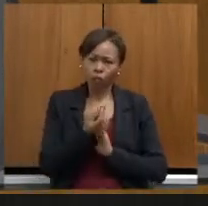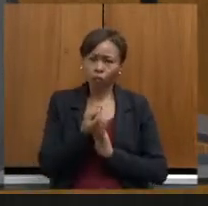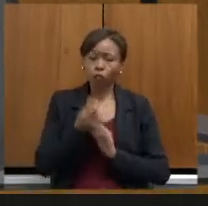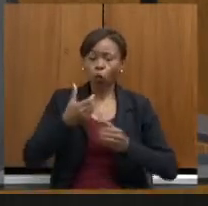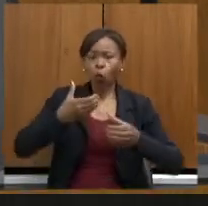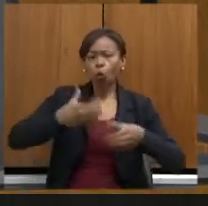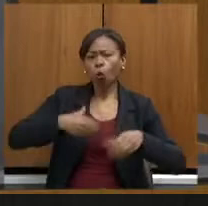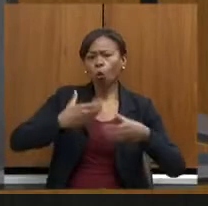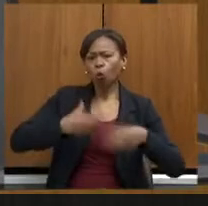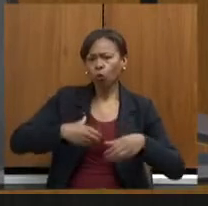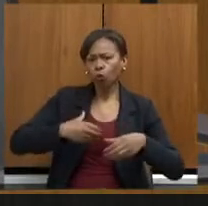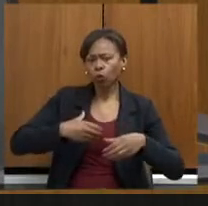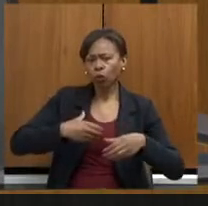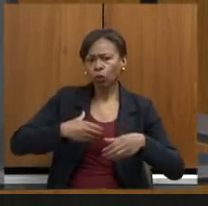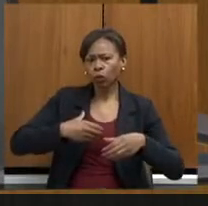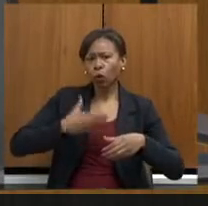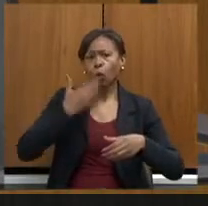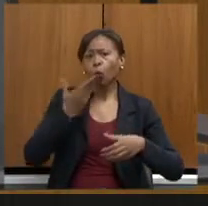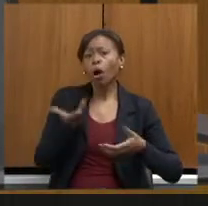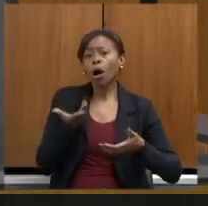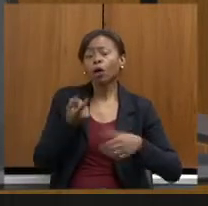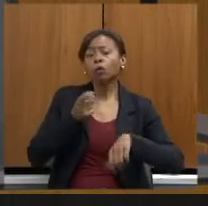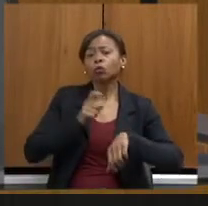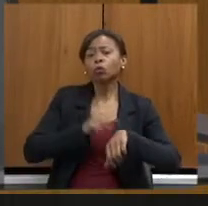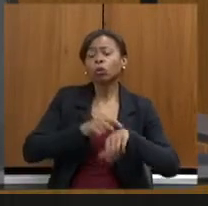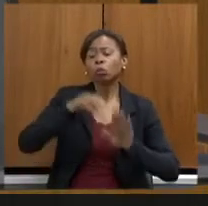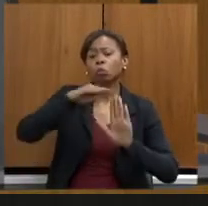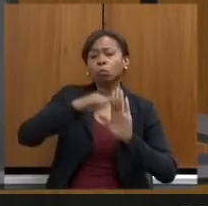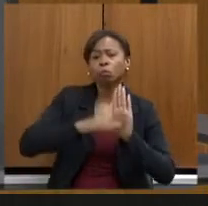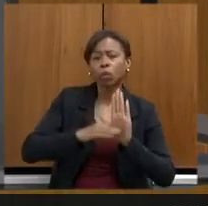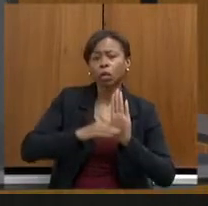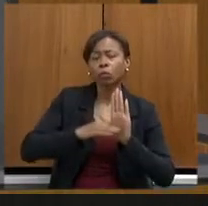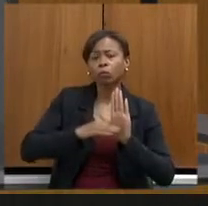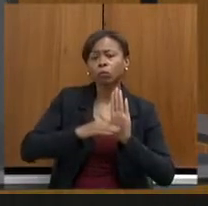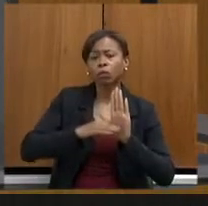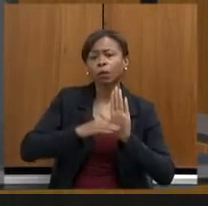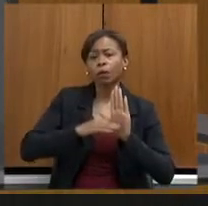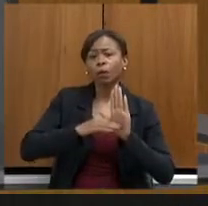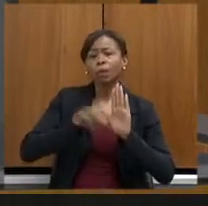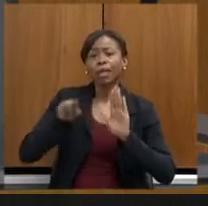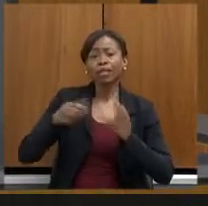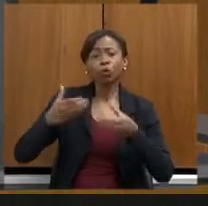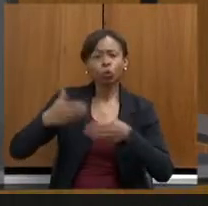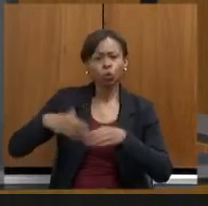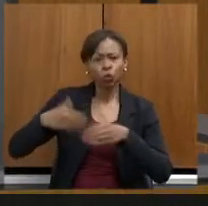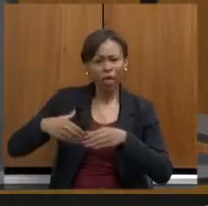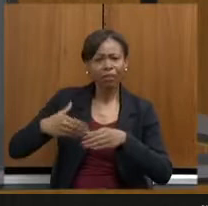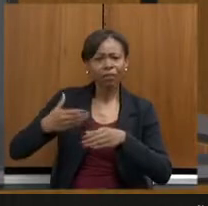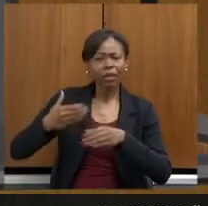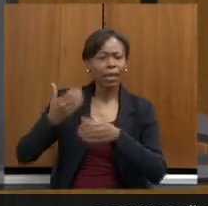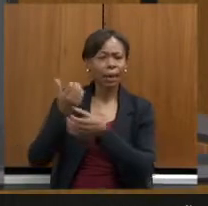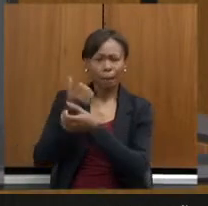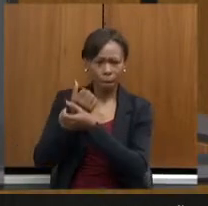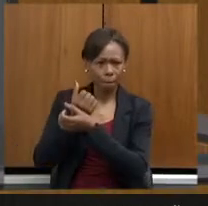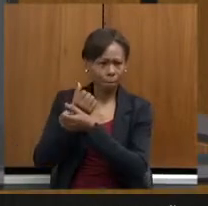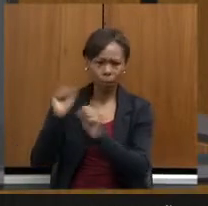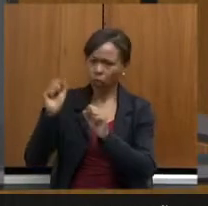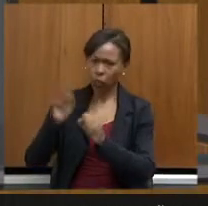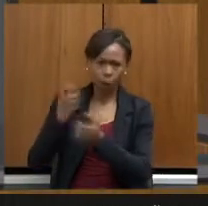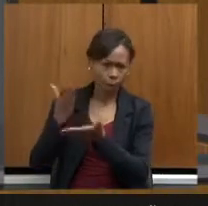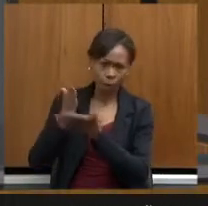perguntaria Qual é o cronograma de nomeações previstas para os candidatos concursados e aprovados no último concurso público